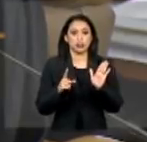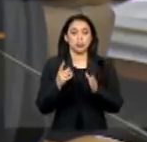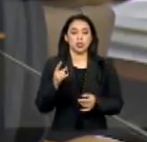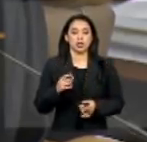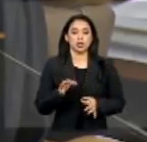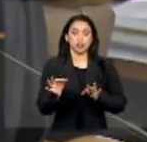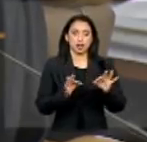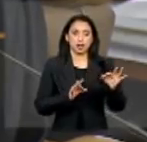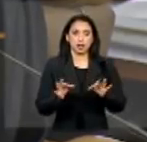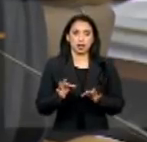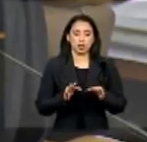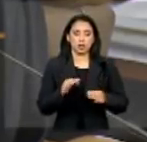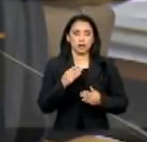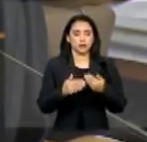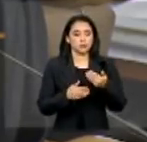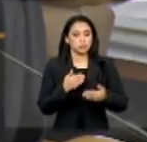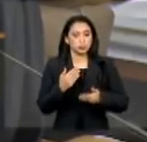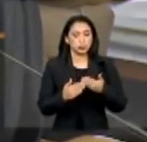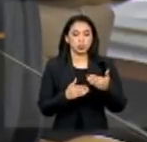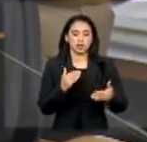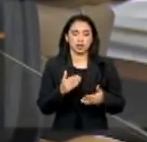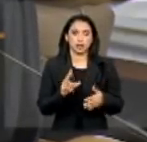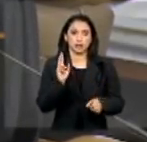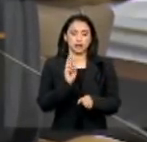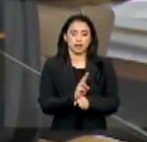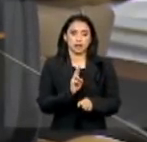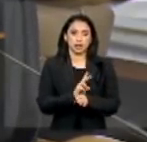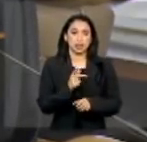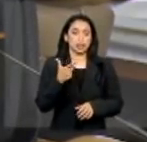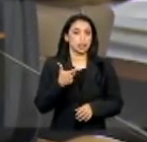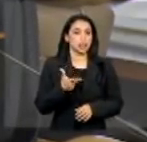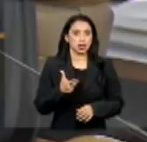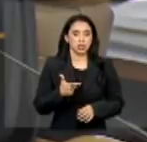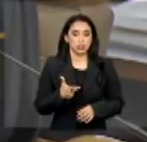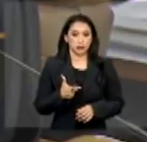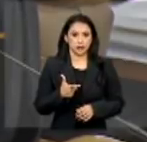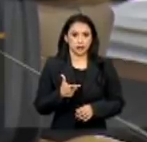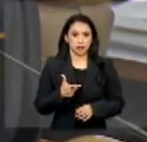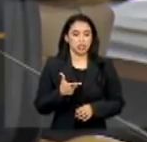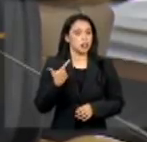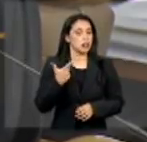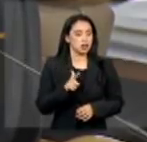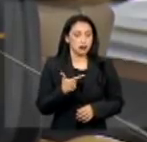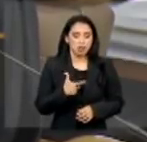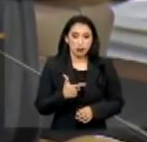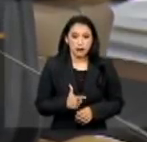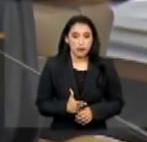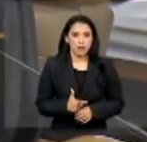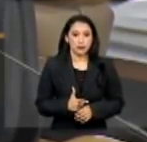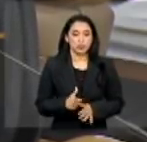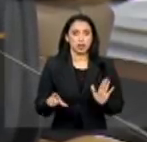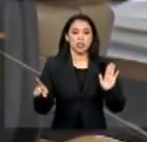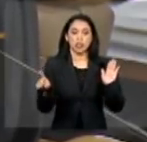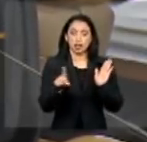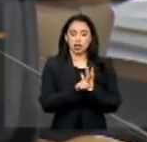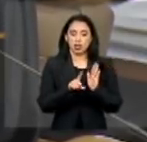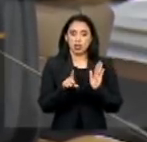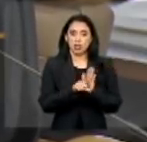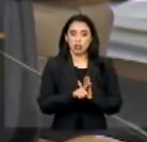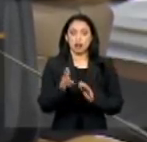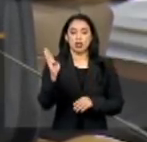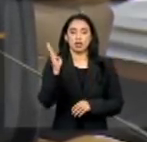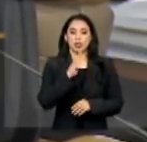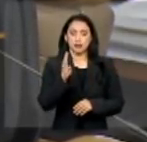sucessiva de manifestações e vencido não há não há na lei brasileira